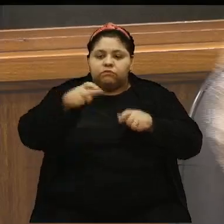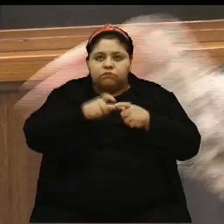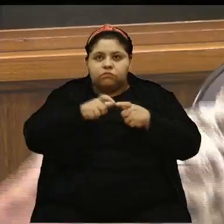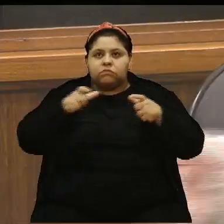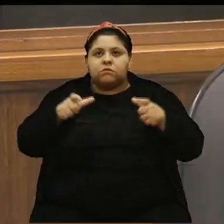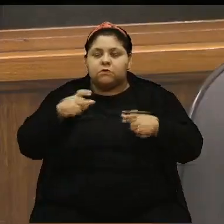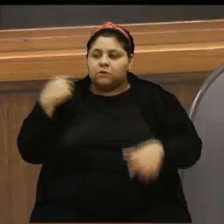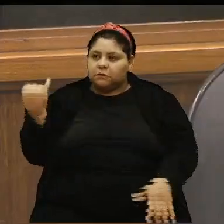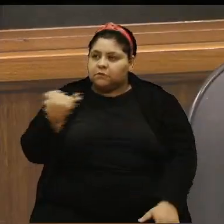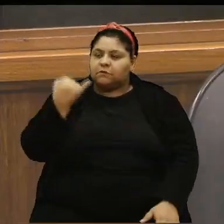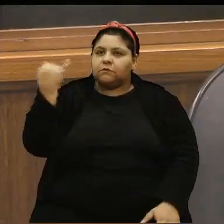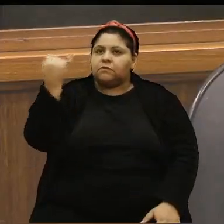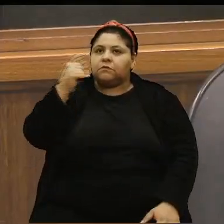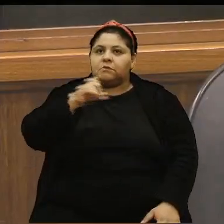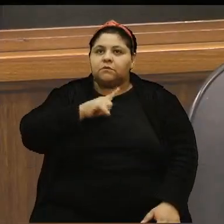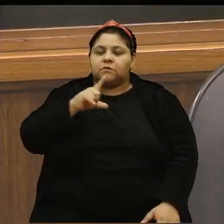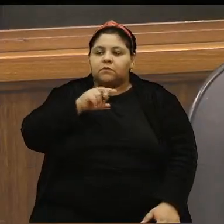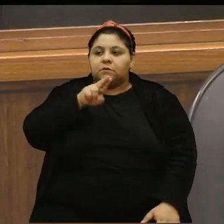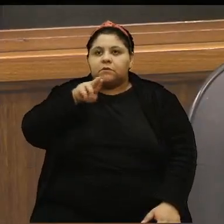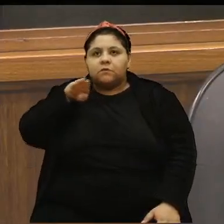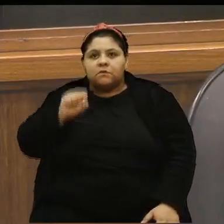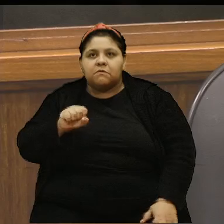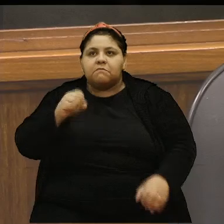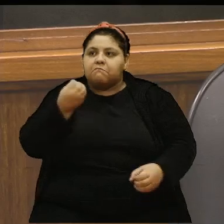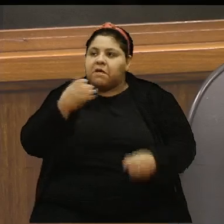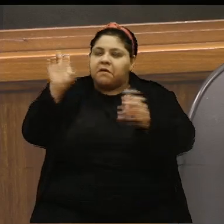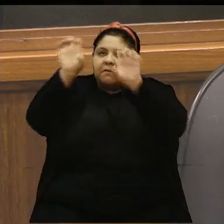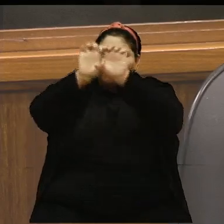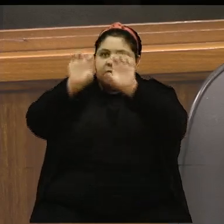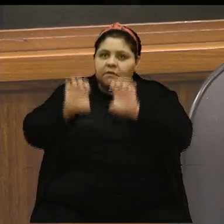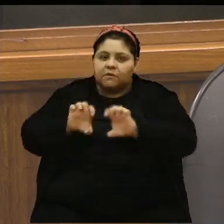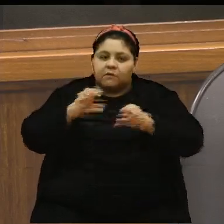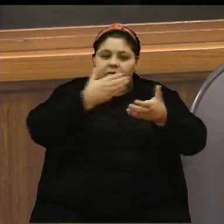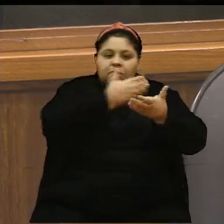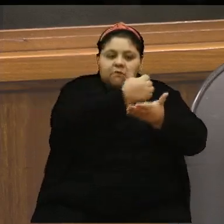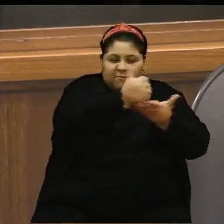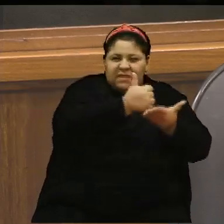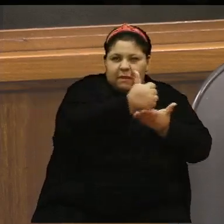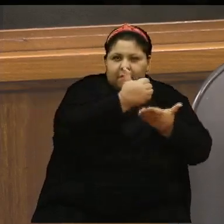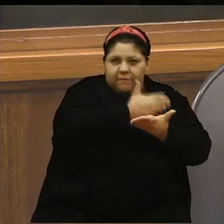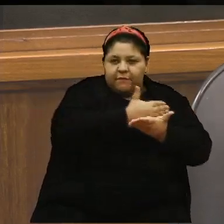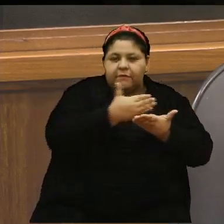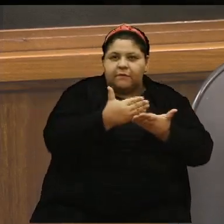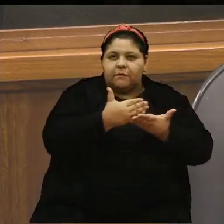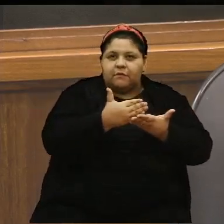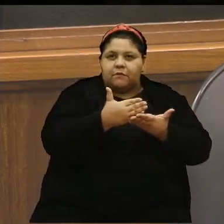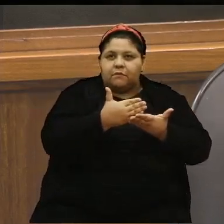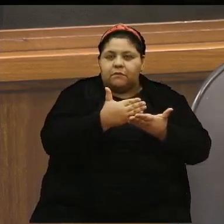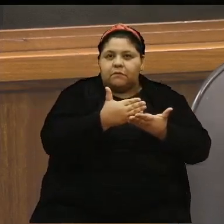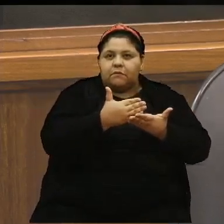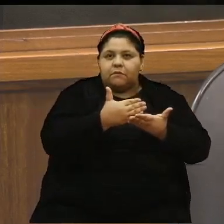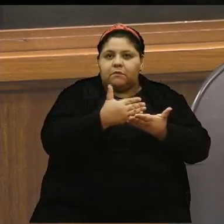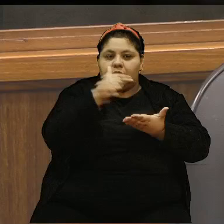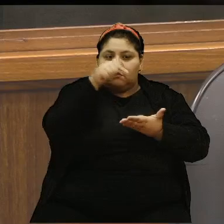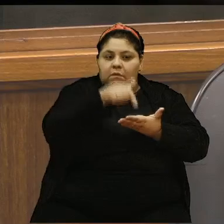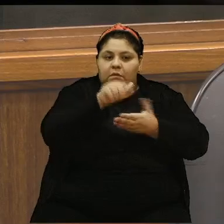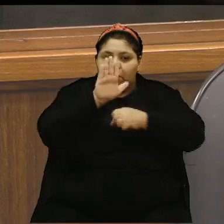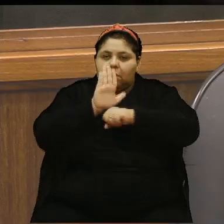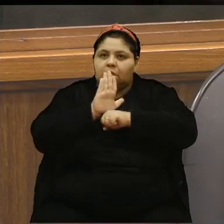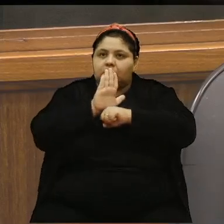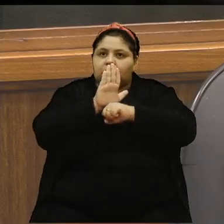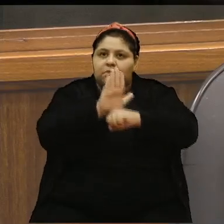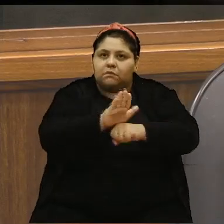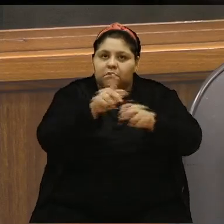é importante que a gente tenha uma UBS bem estruturada, lá na base, lá na ponta, lá no território, para auxiliar